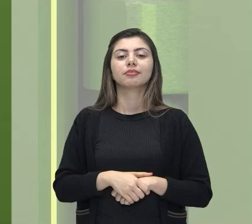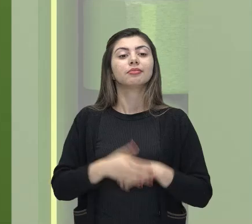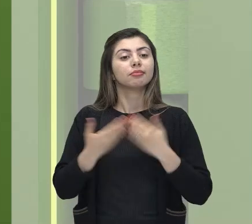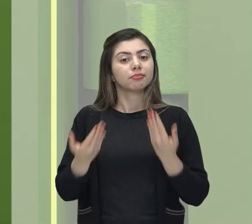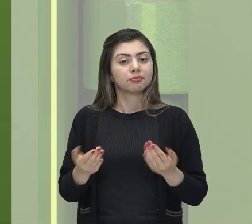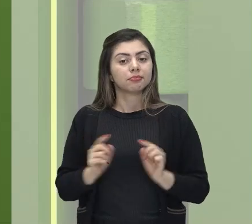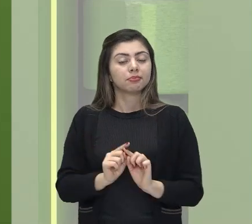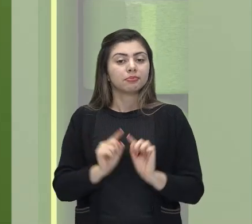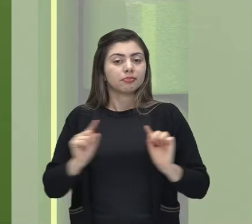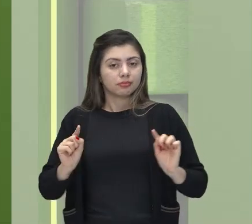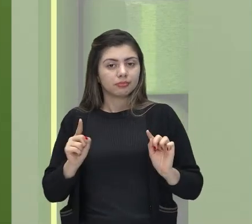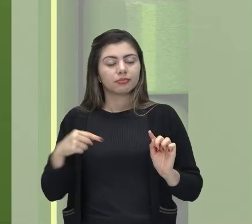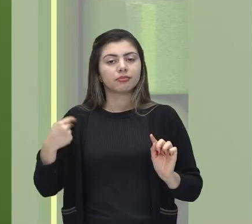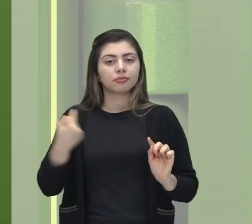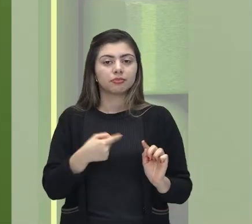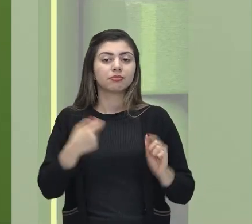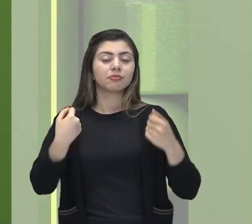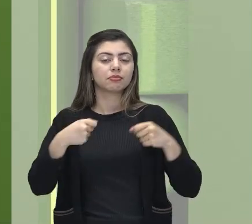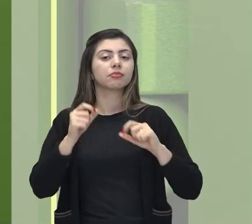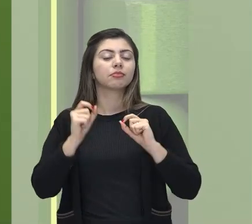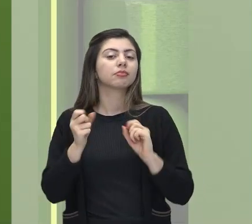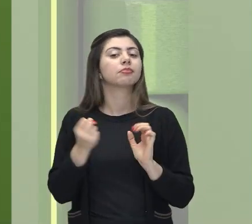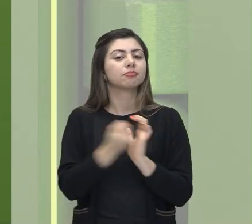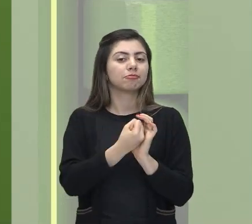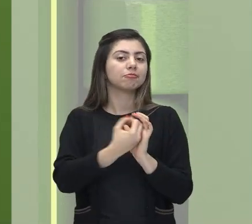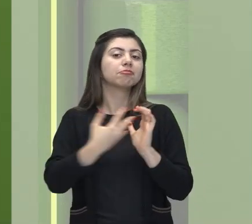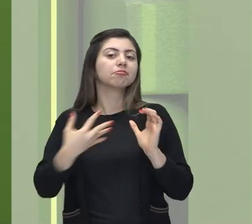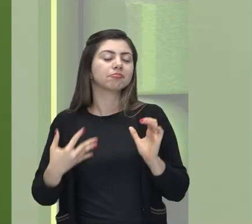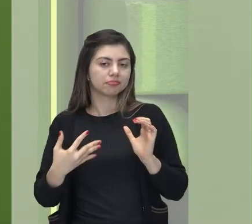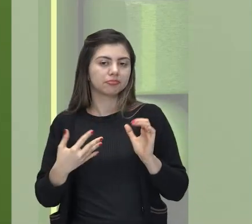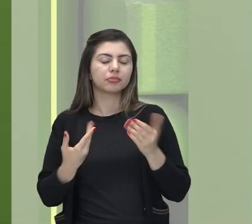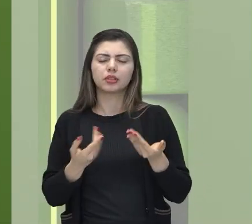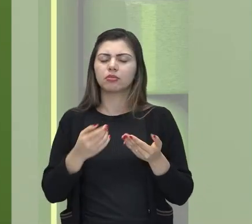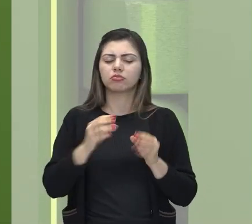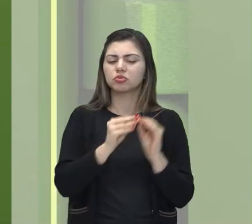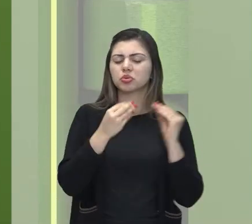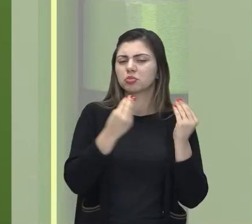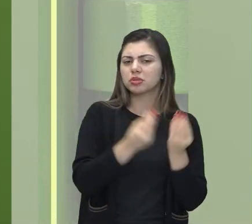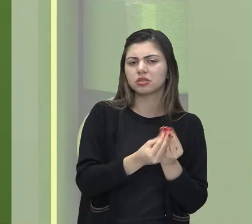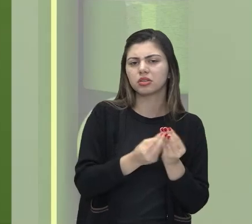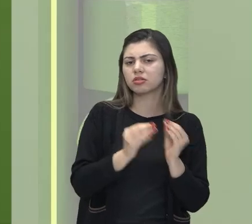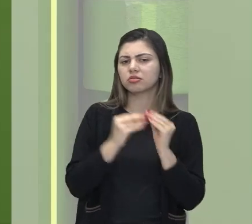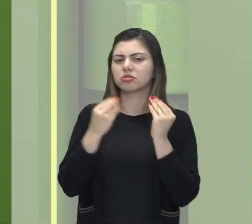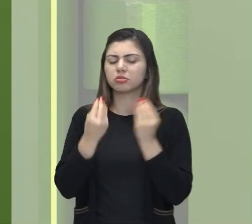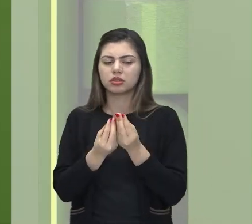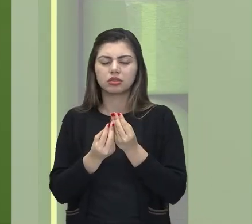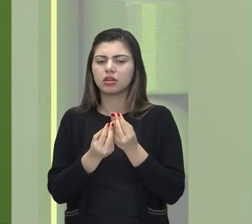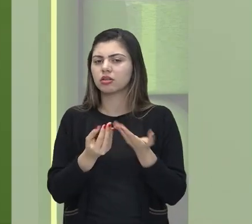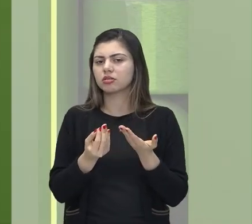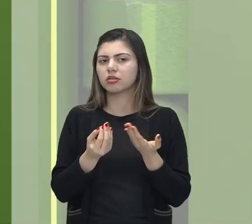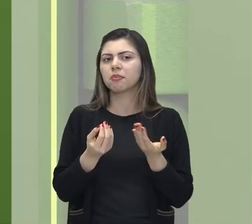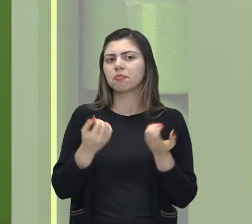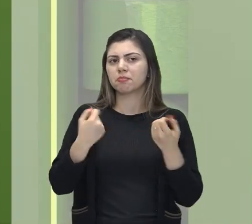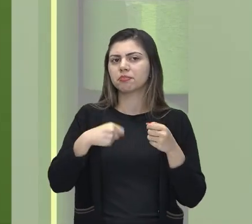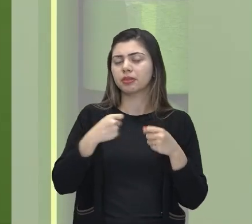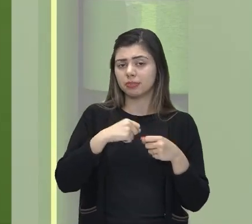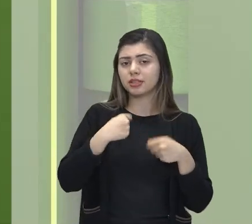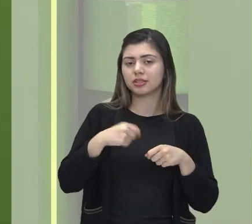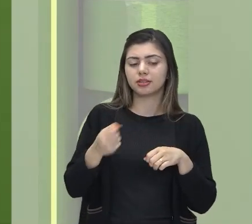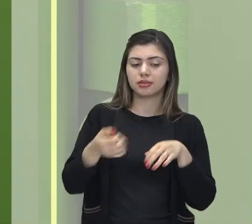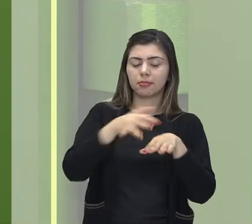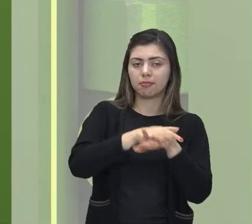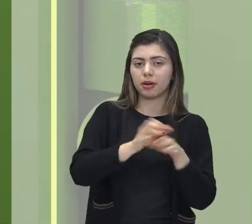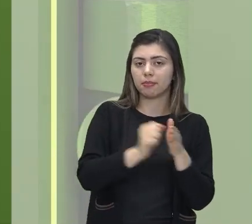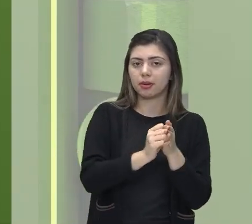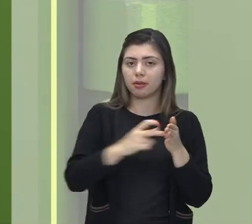isso, tem que ter uma característica. Toda substância para apresentar atividade óptica, ou seja, para apresentar um